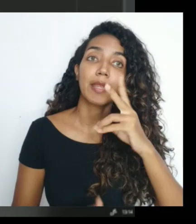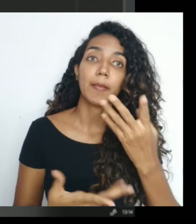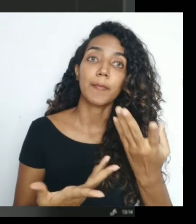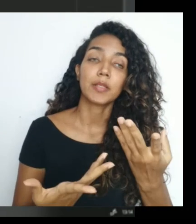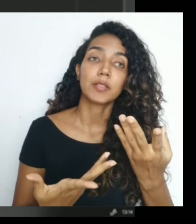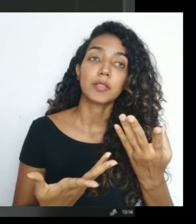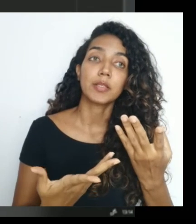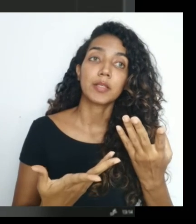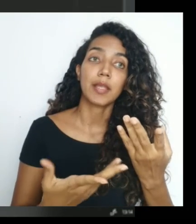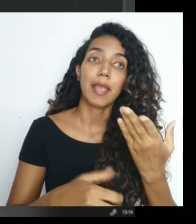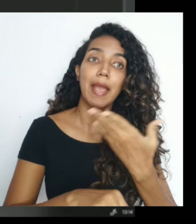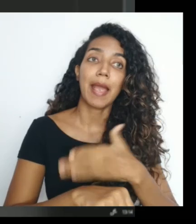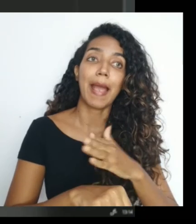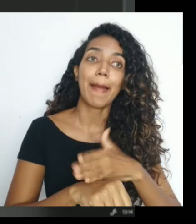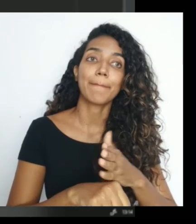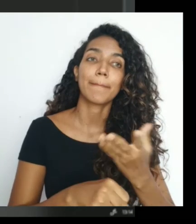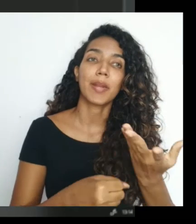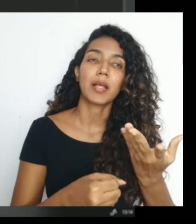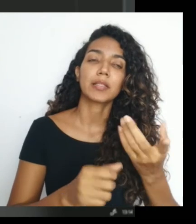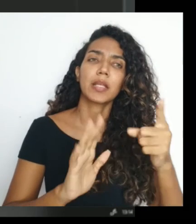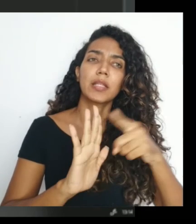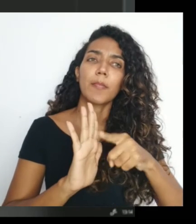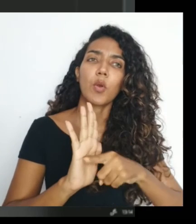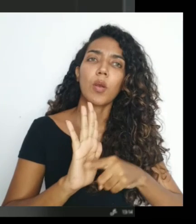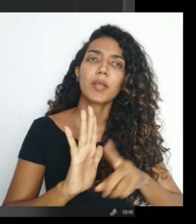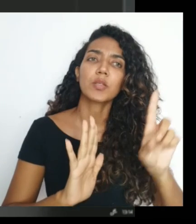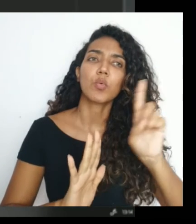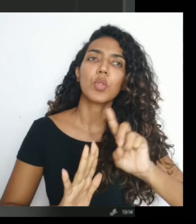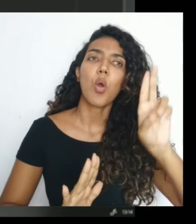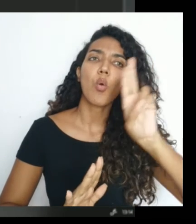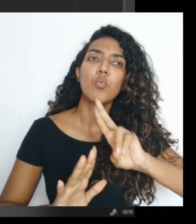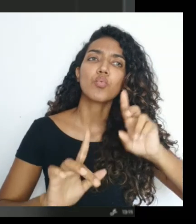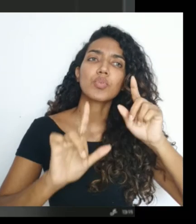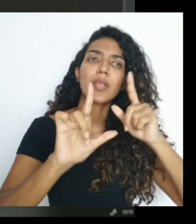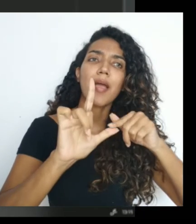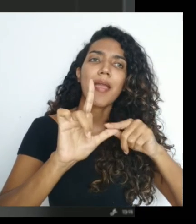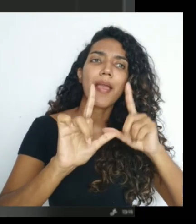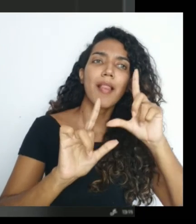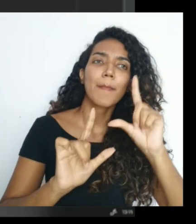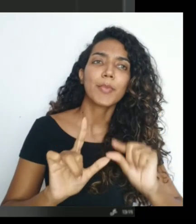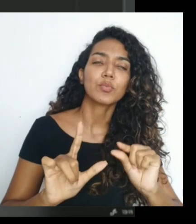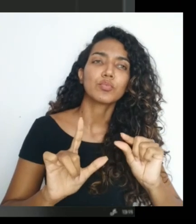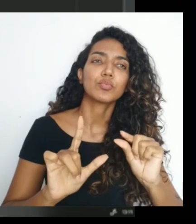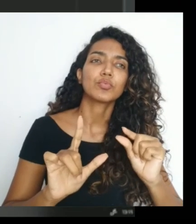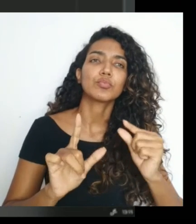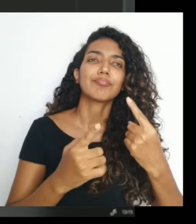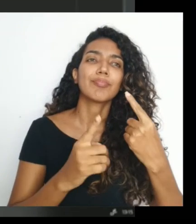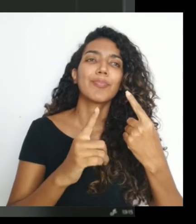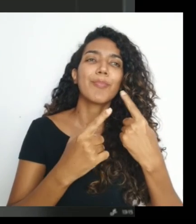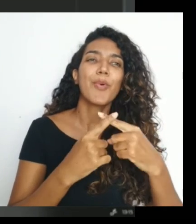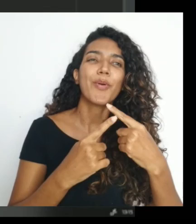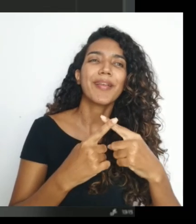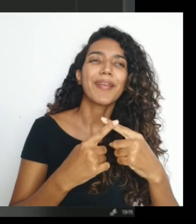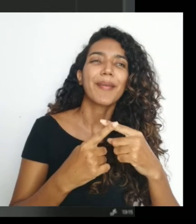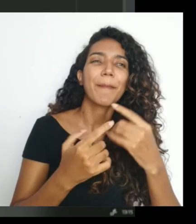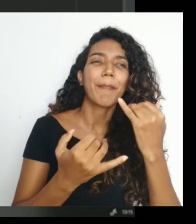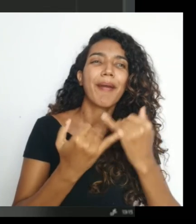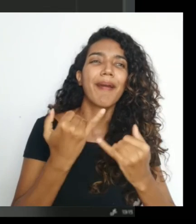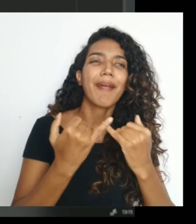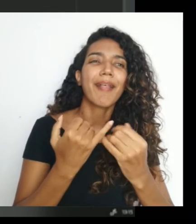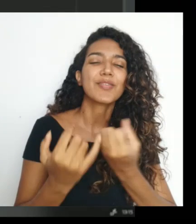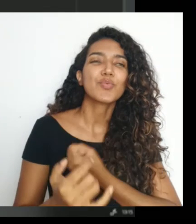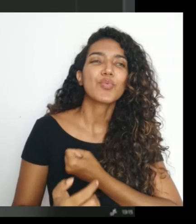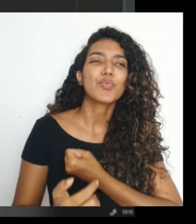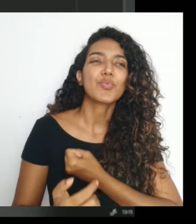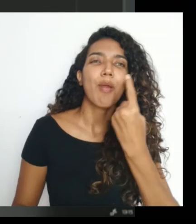confunde bastante, porque o L minúsculo parece com o numeral 1. E o próprio IntelliJ já dá essa dica aqui, ó. O próprio IntelliJ já